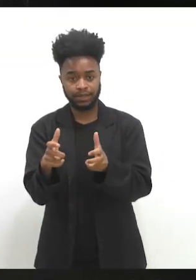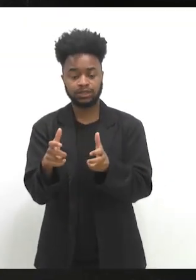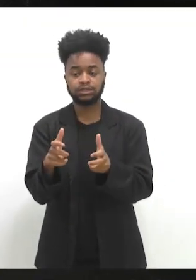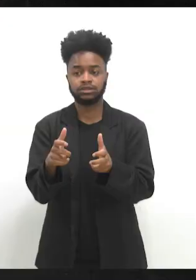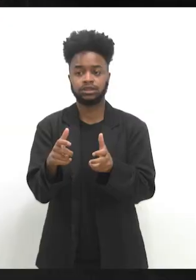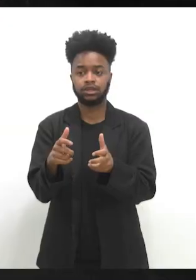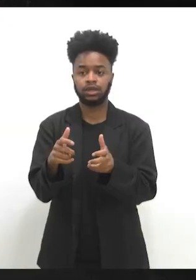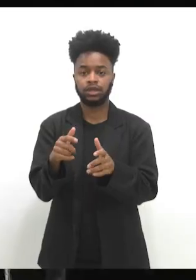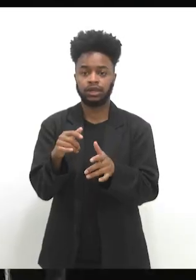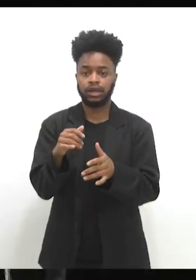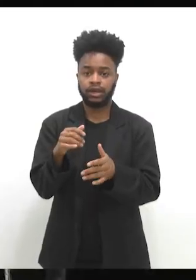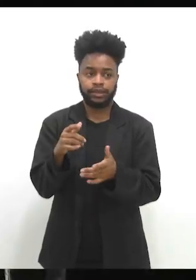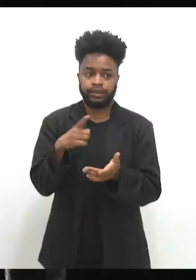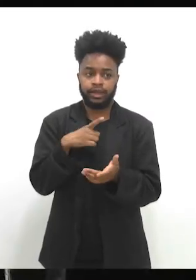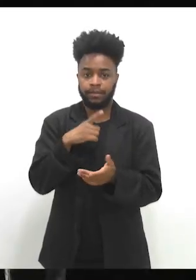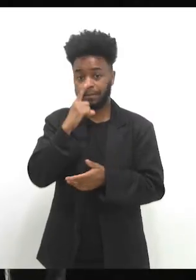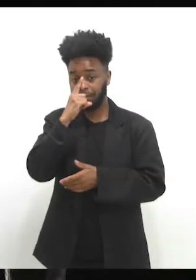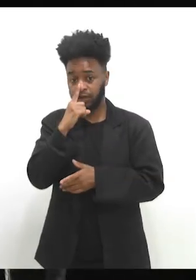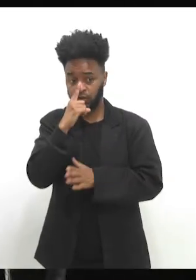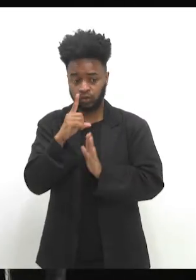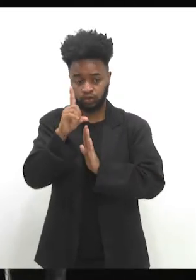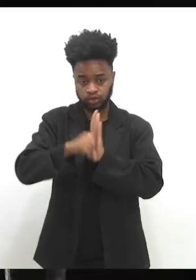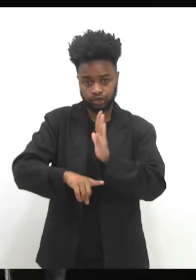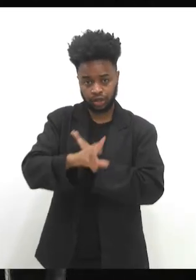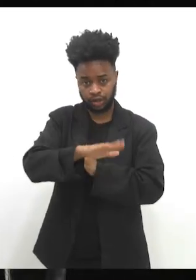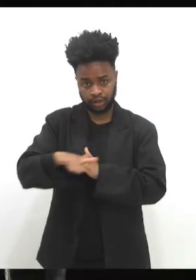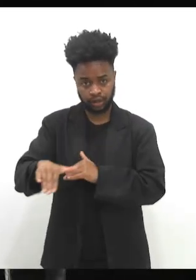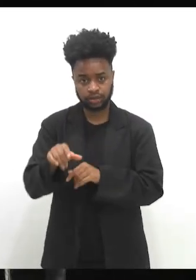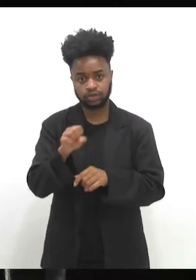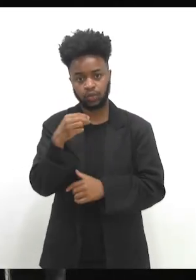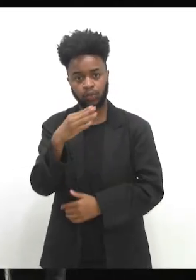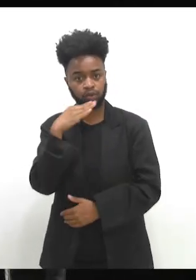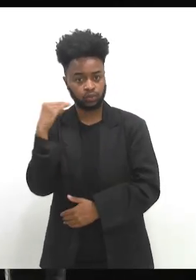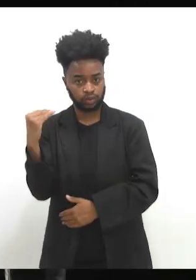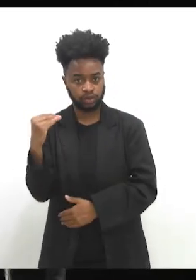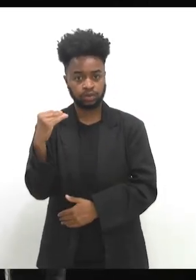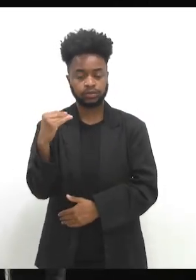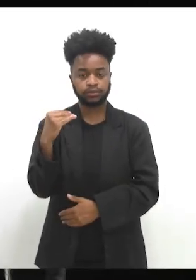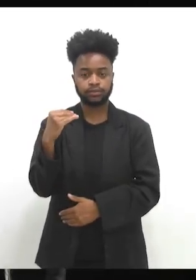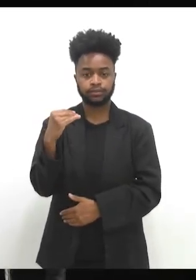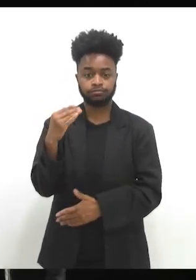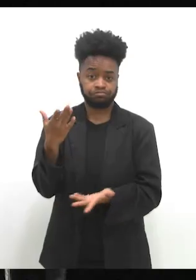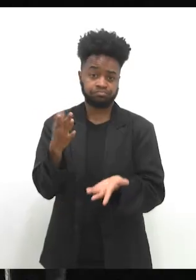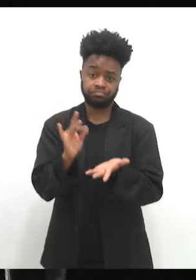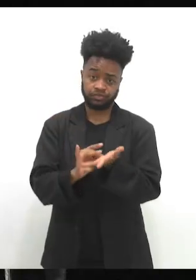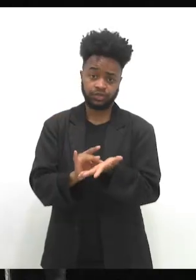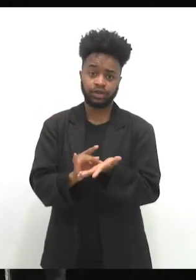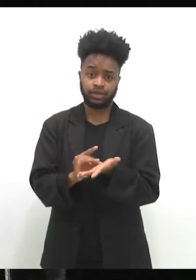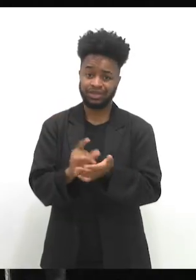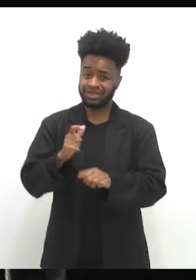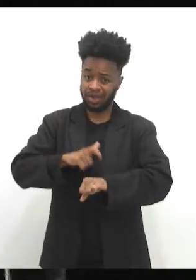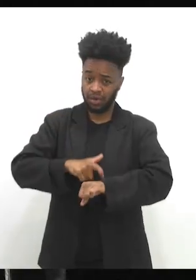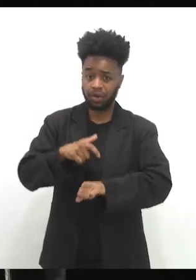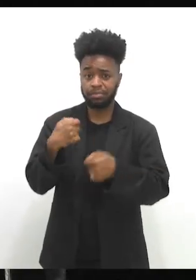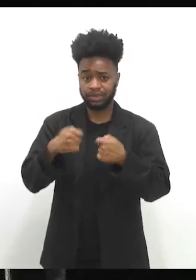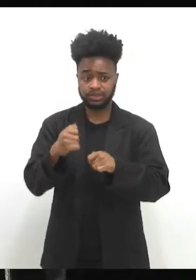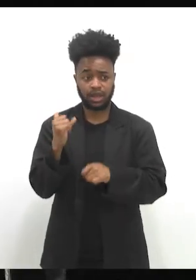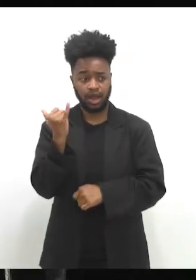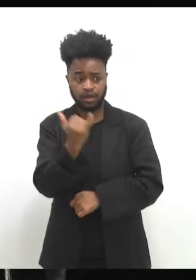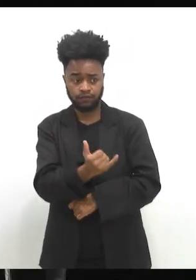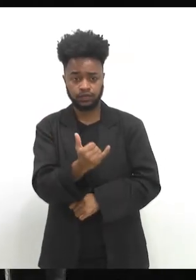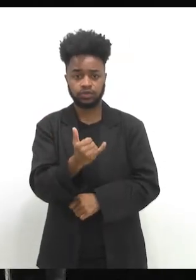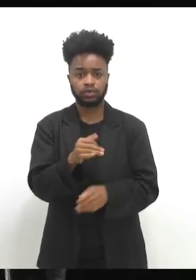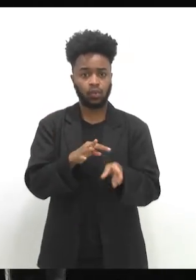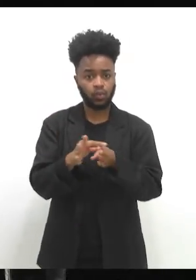algum tipo de resquício, ameaça ao direito dessa criança, desse adolescente, elas, de fato e de imediato, têm